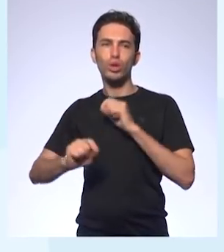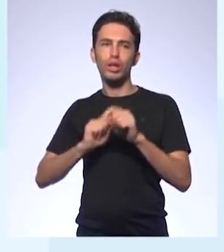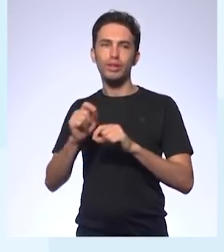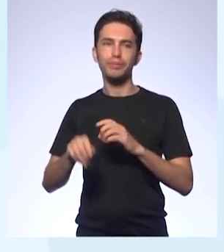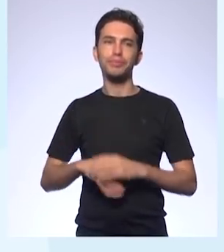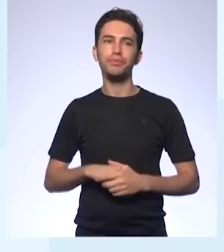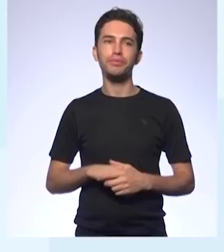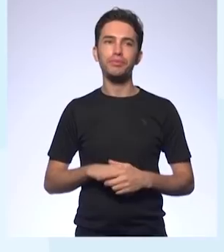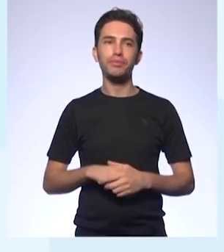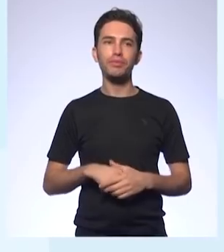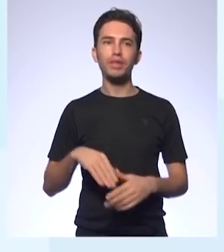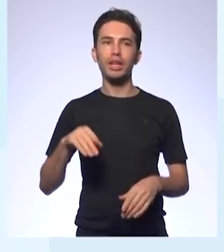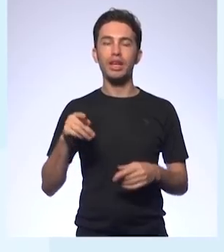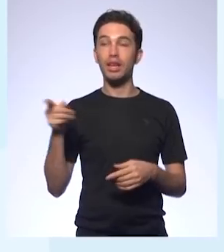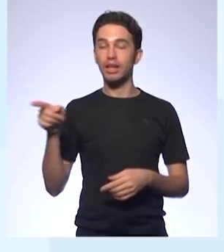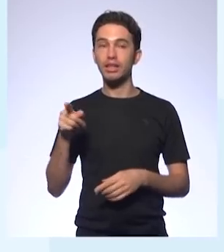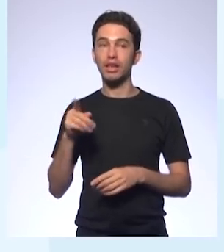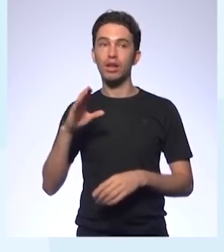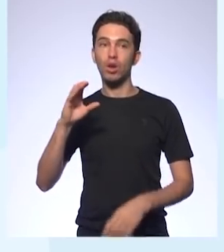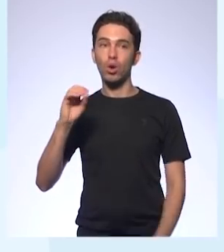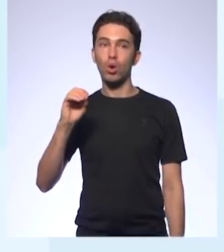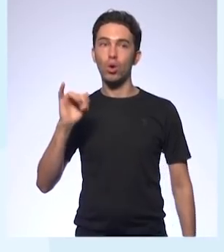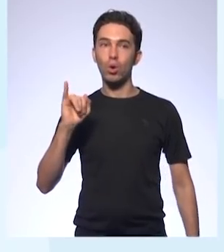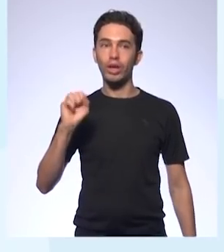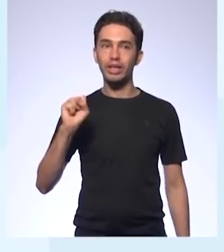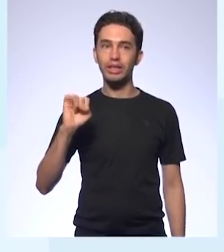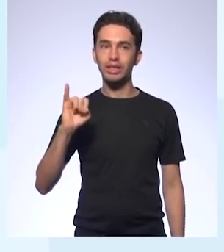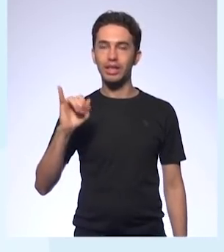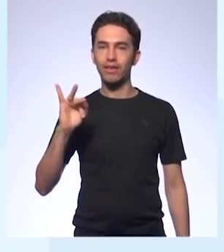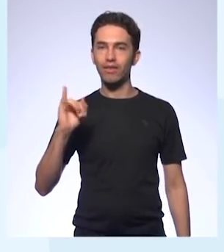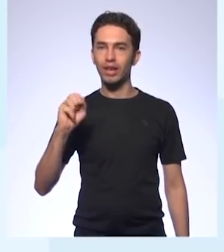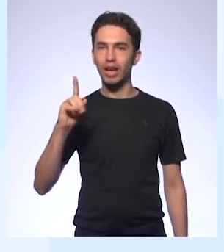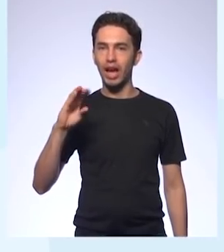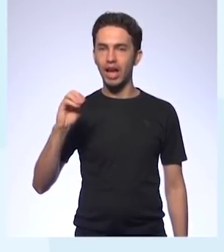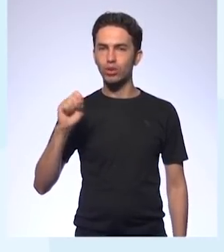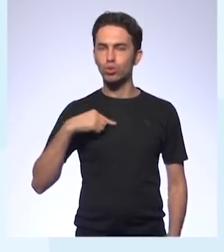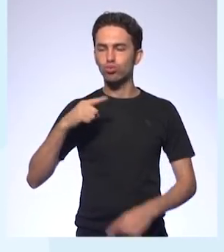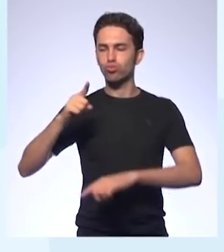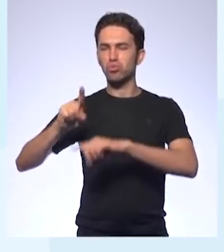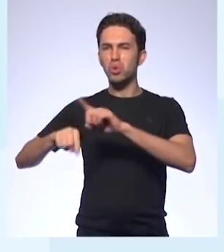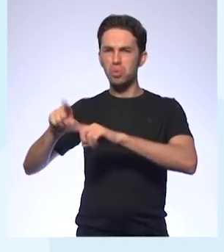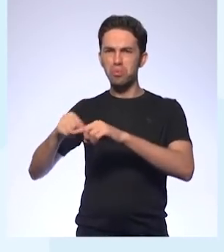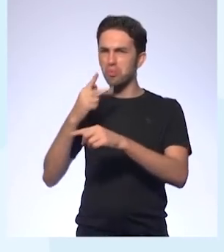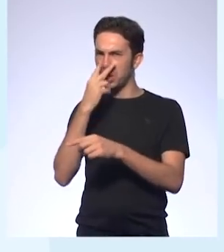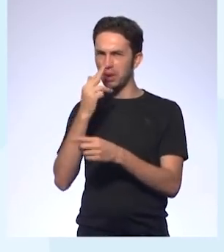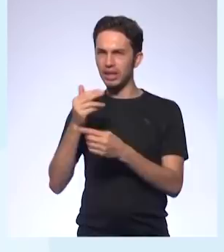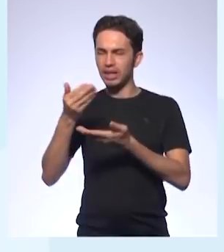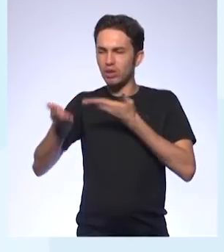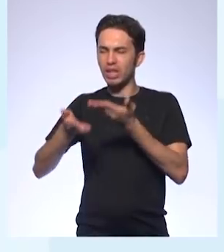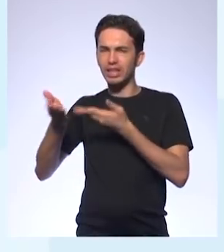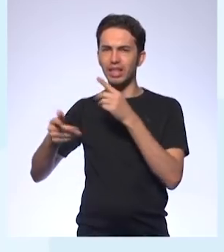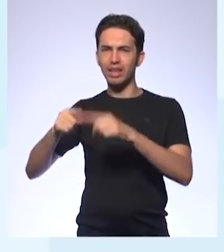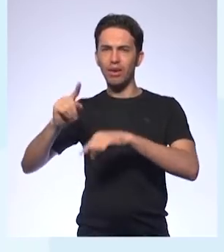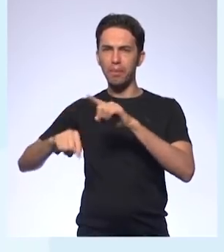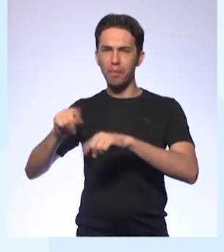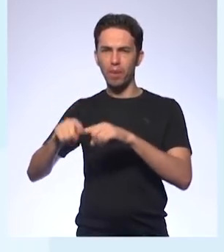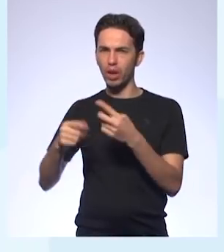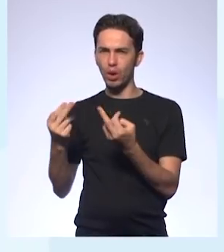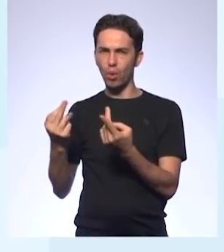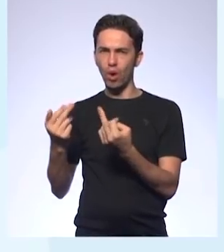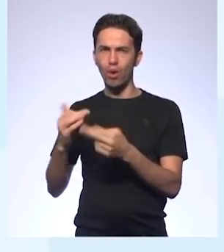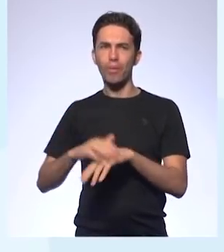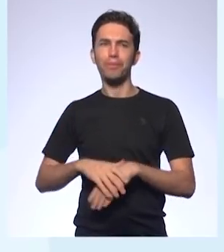Então, olha só, o que é ser um coisificado? É ser um objeto. Enquanto um servo ele possuía a terra e tinha ali